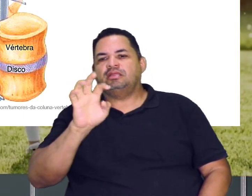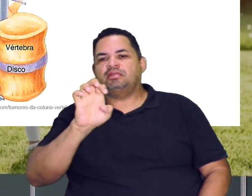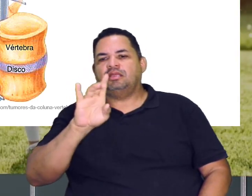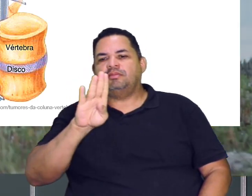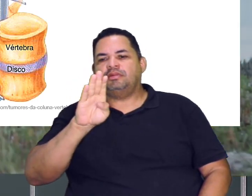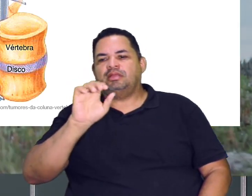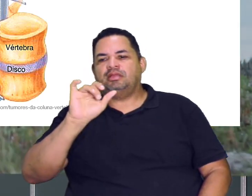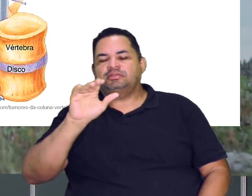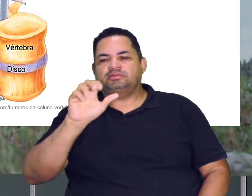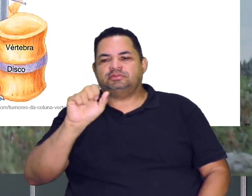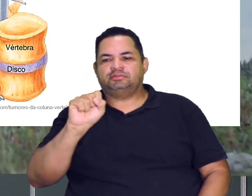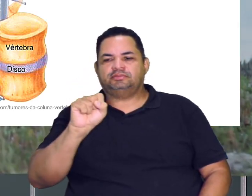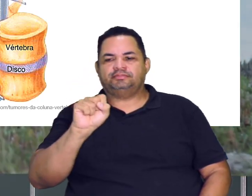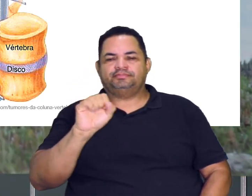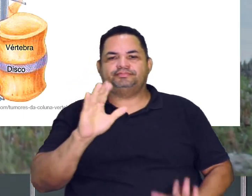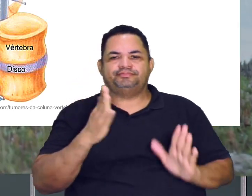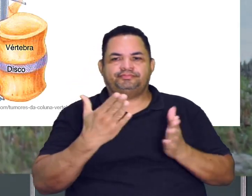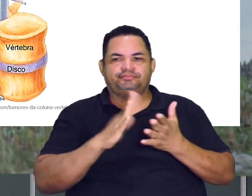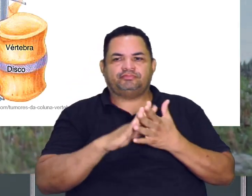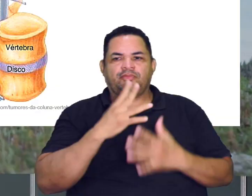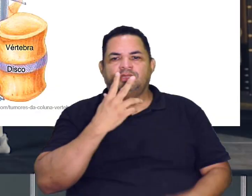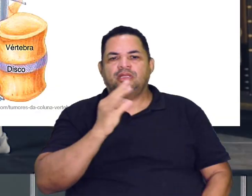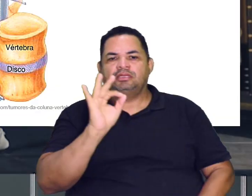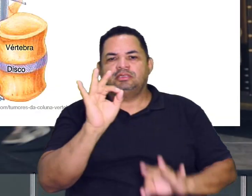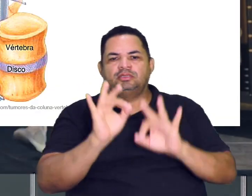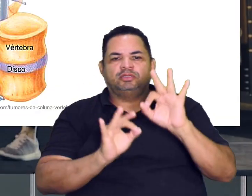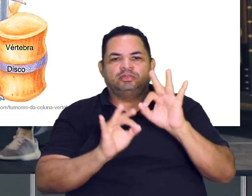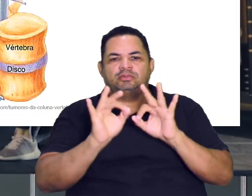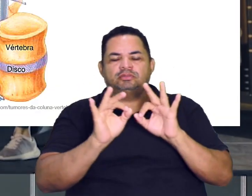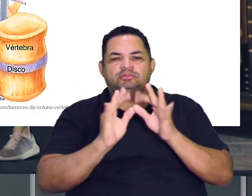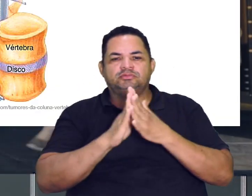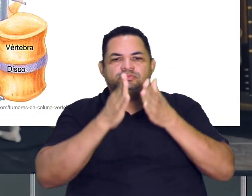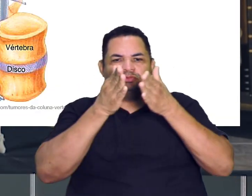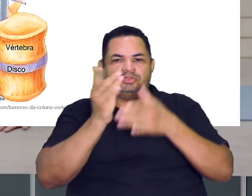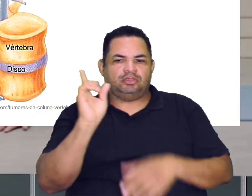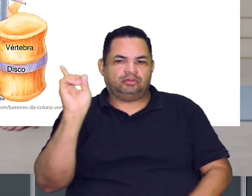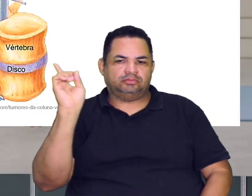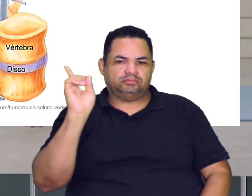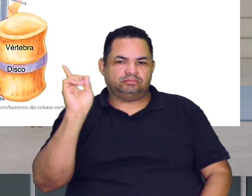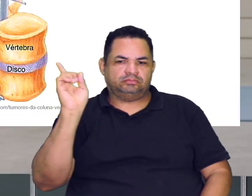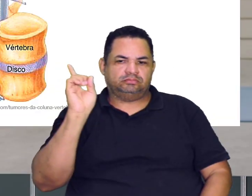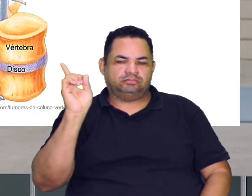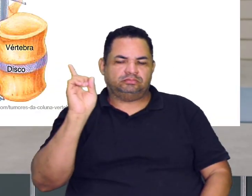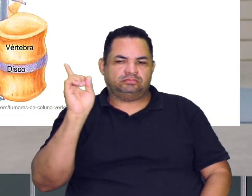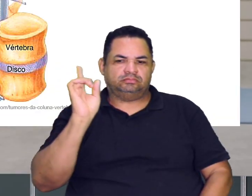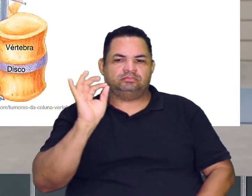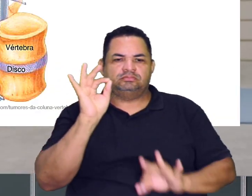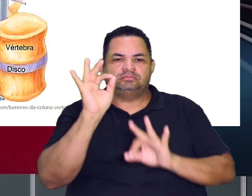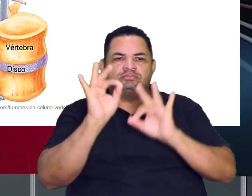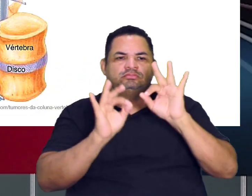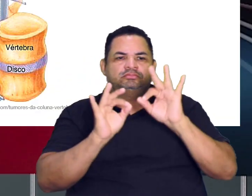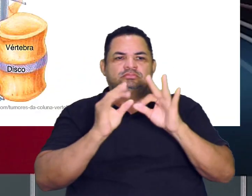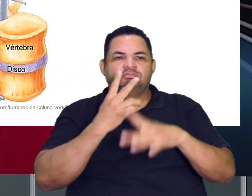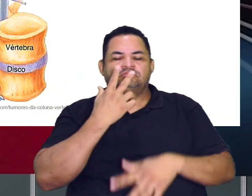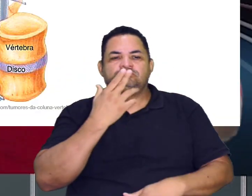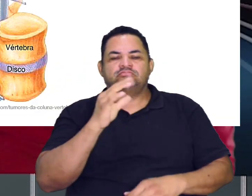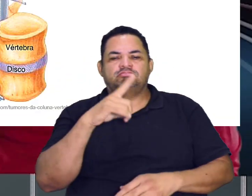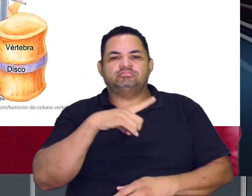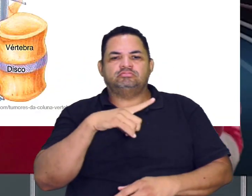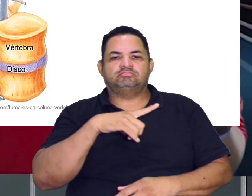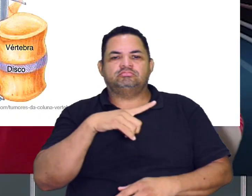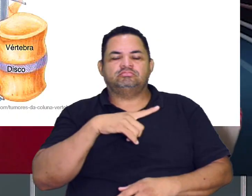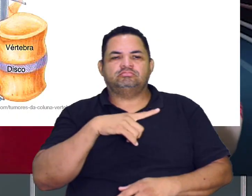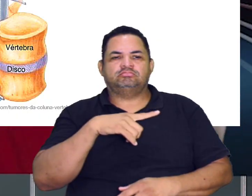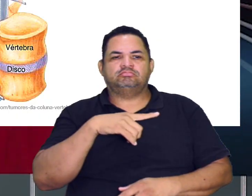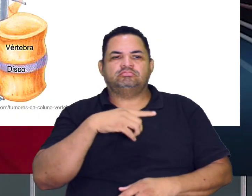vão aí se aproximar e vão formar essa anatomia aqui, tá? Nessa anatomia, a gente tem